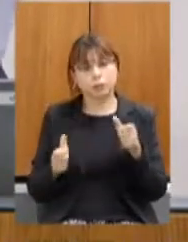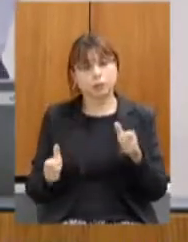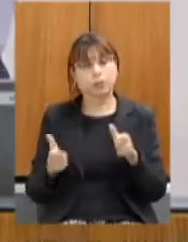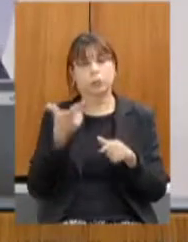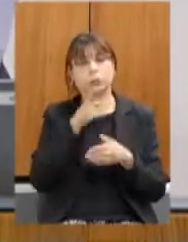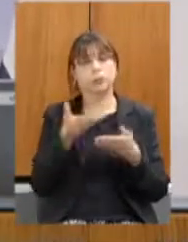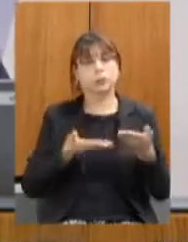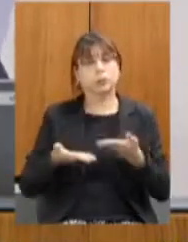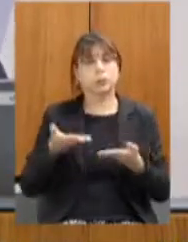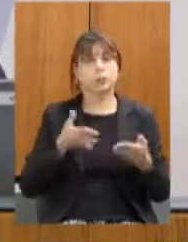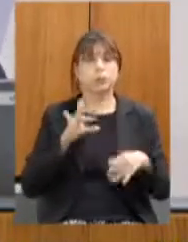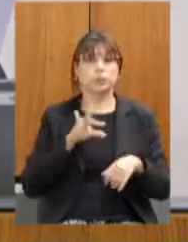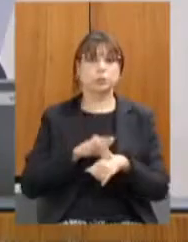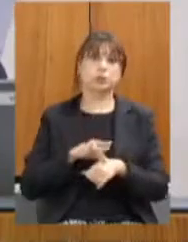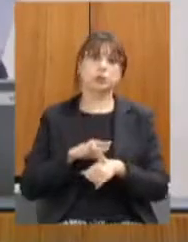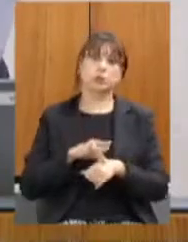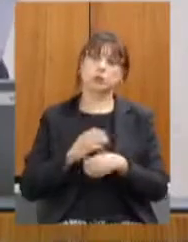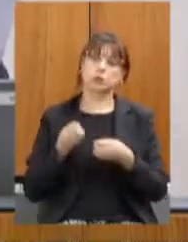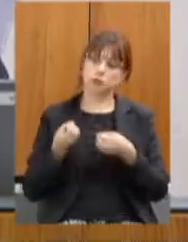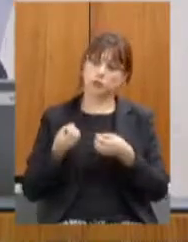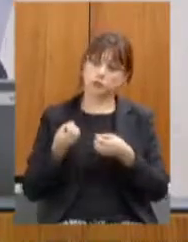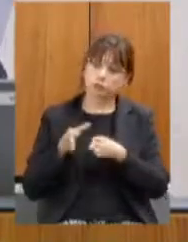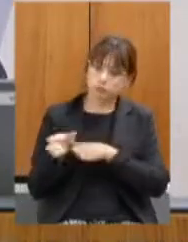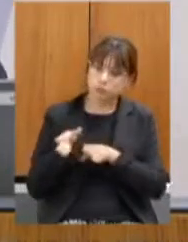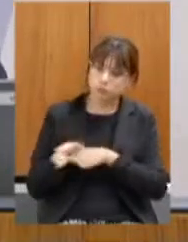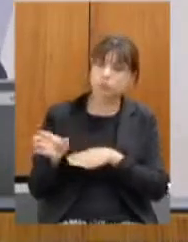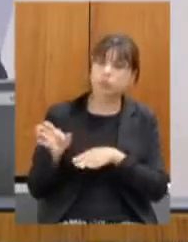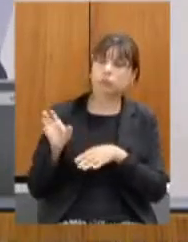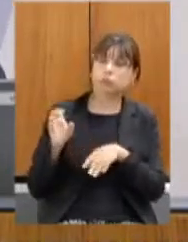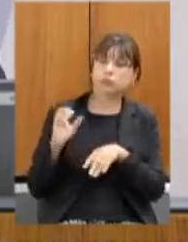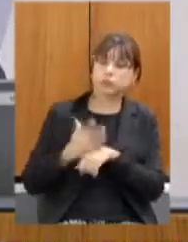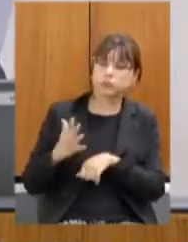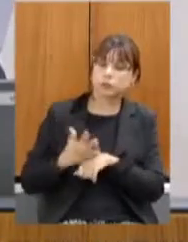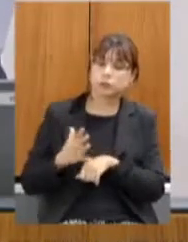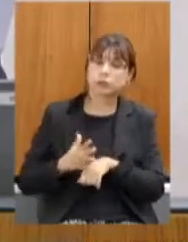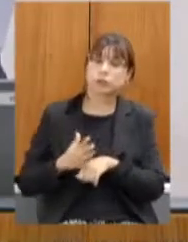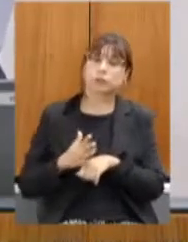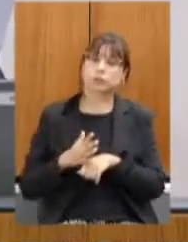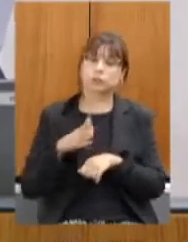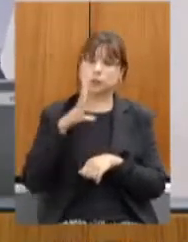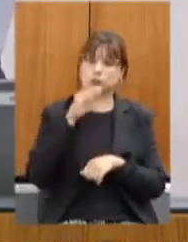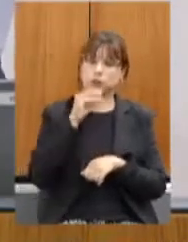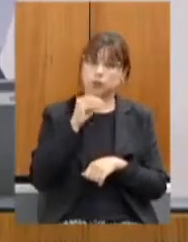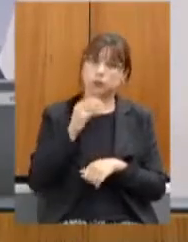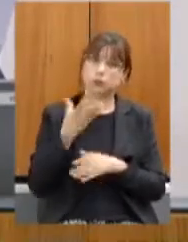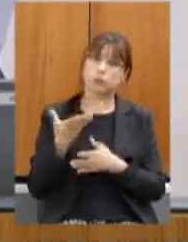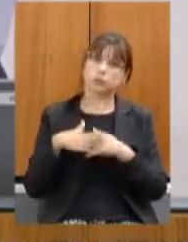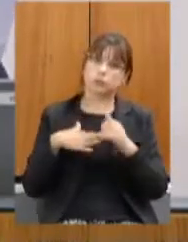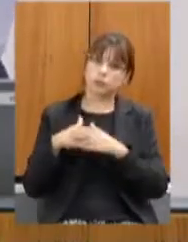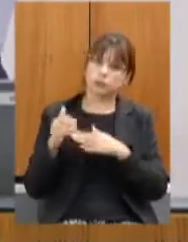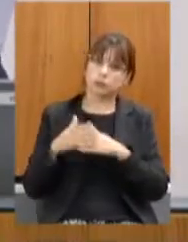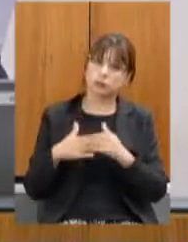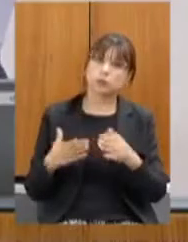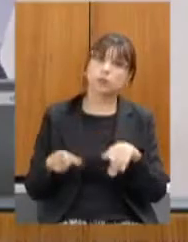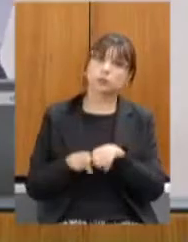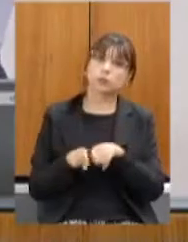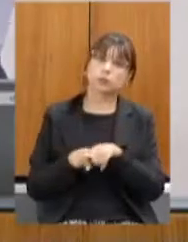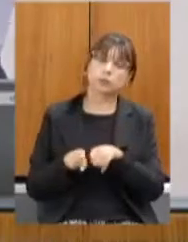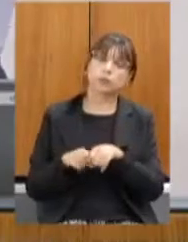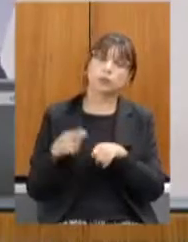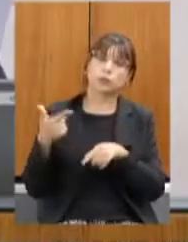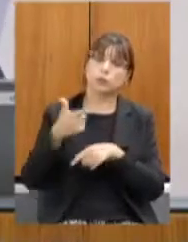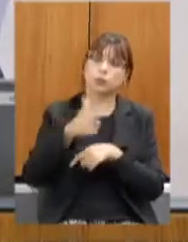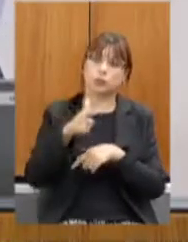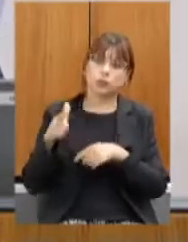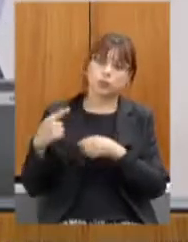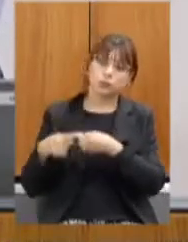doença Treinando O seu pessoal E auxiliando outras unidades hospitalares e municípios por meio da this